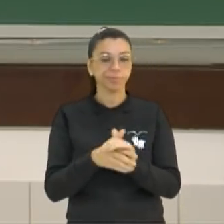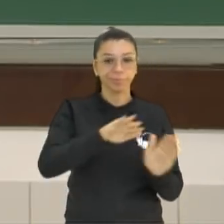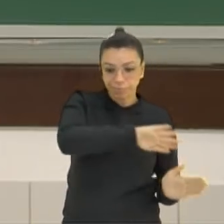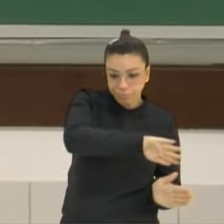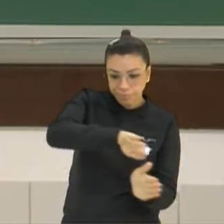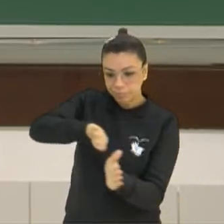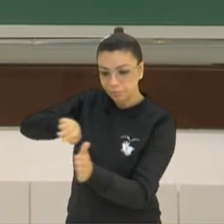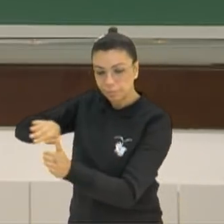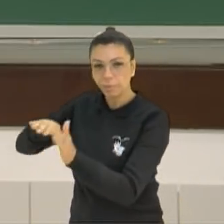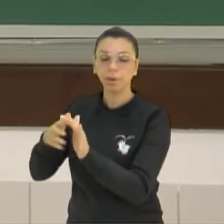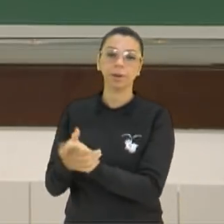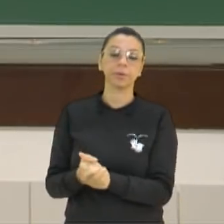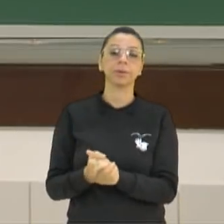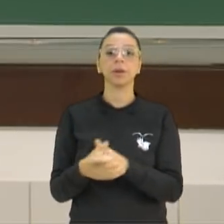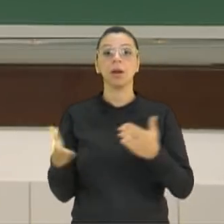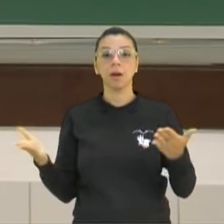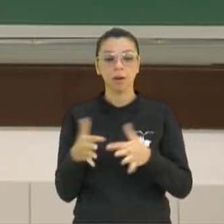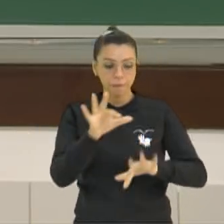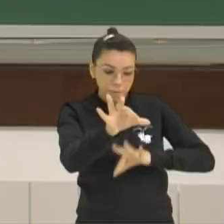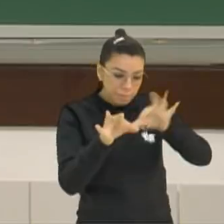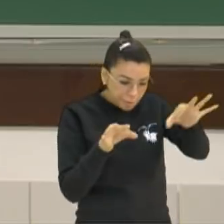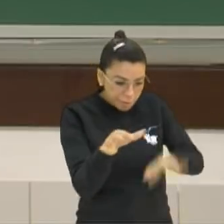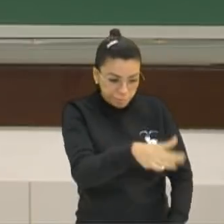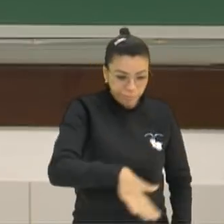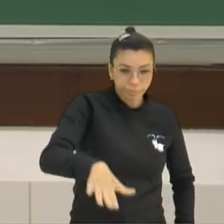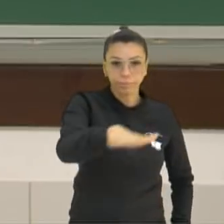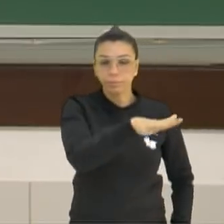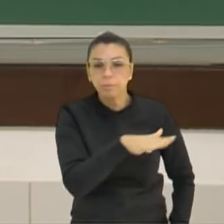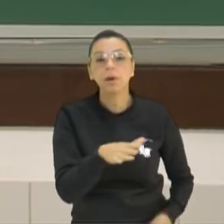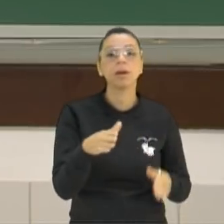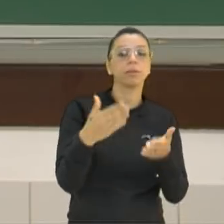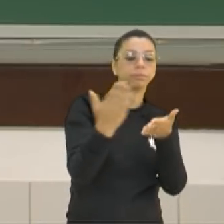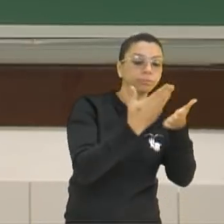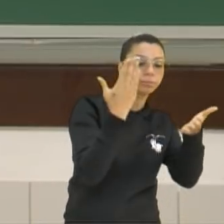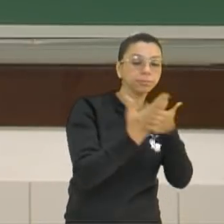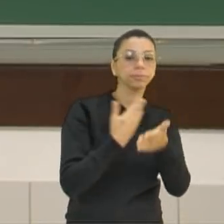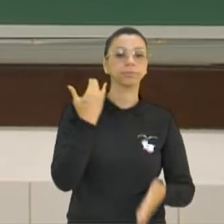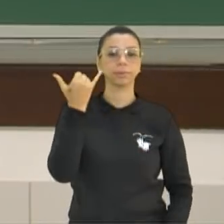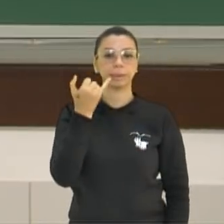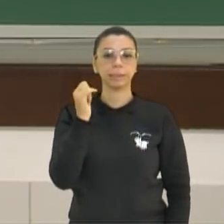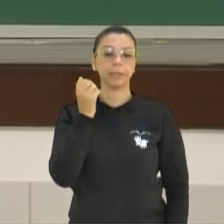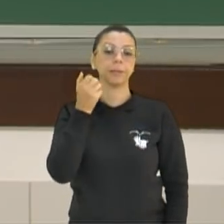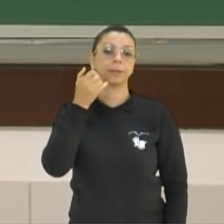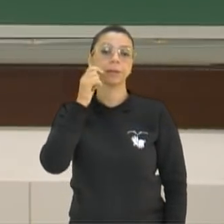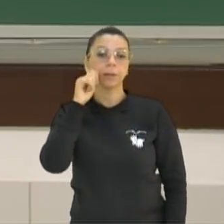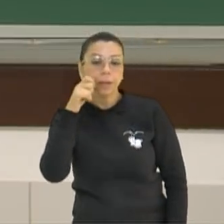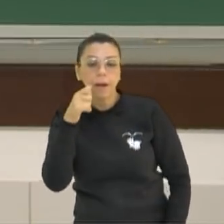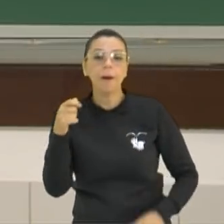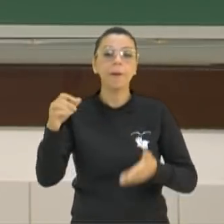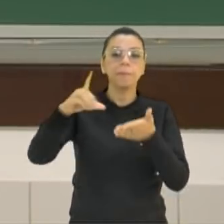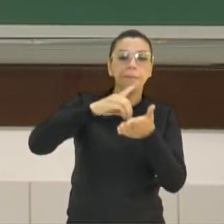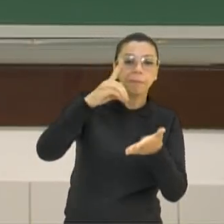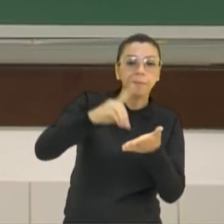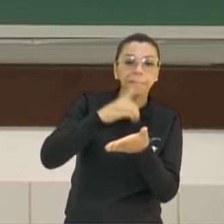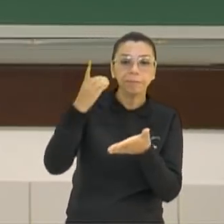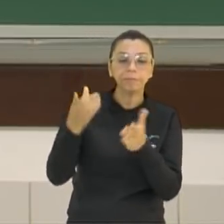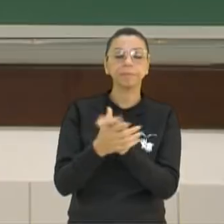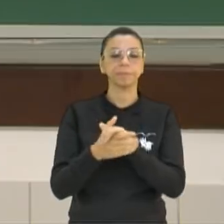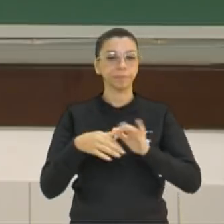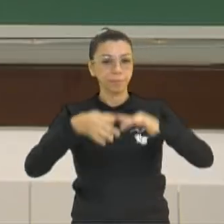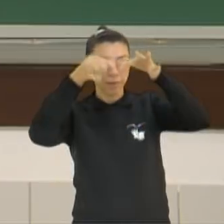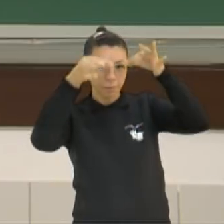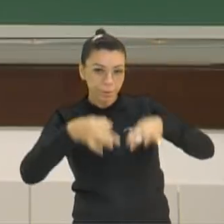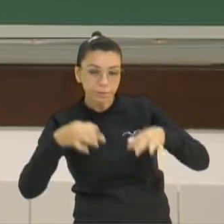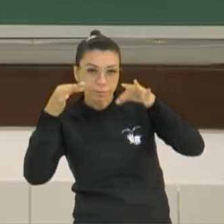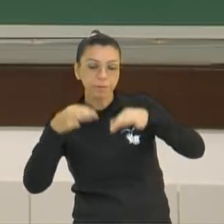lá? Vamos organizar o nosso espaço, seu caderninho, sua caneta, o lápis, o dicionário, tudo aí certinho para a